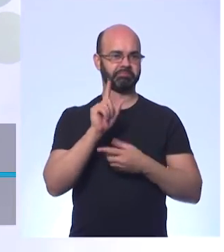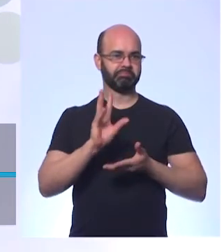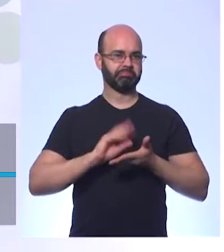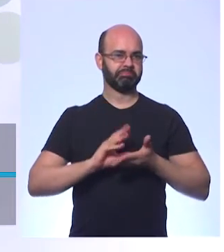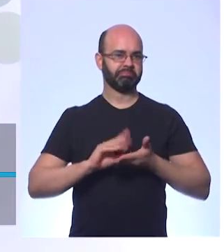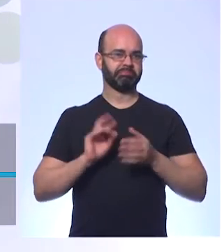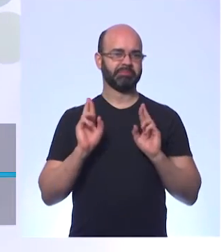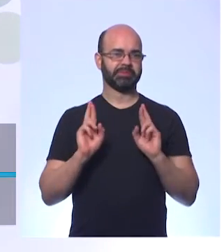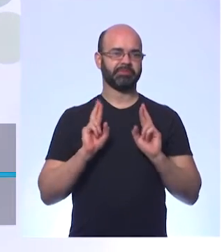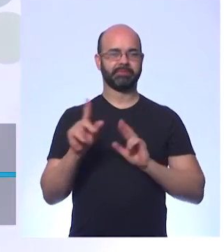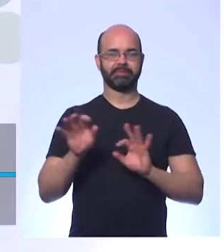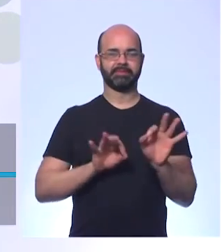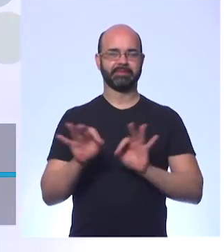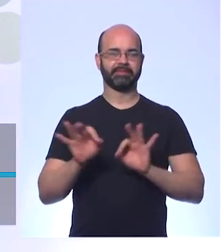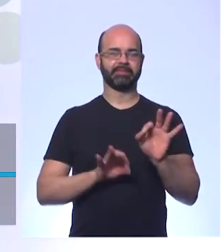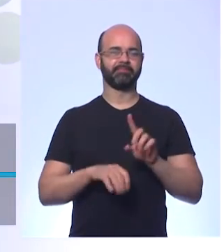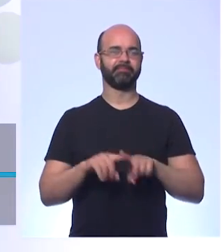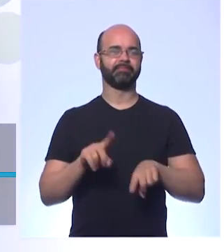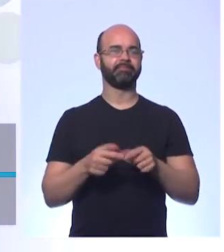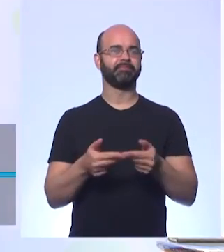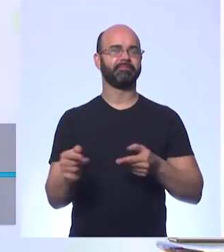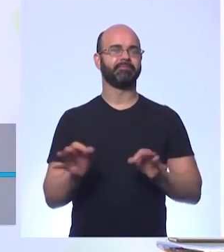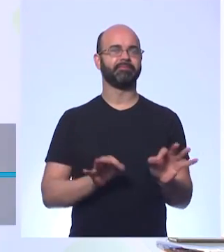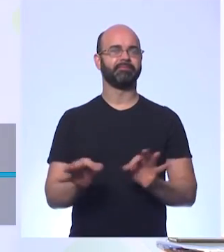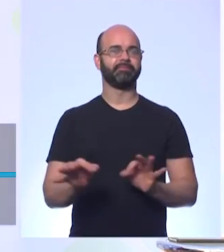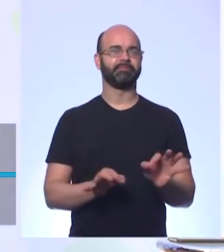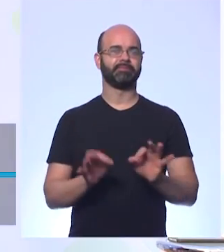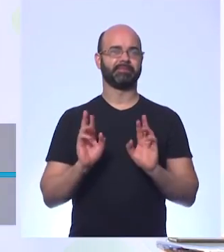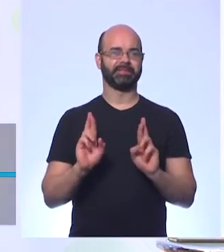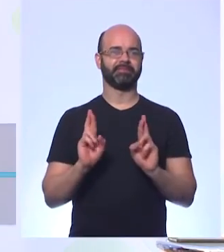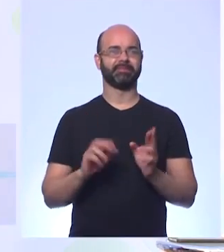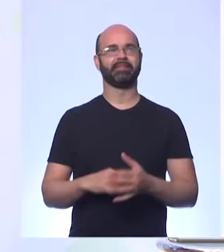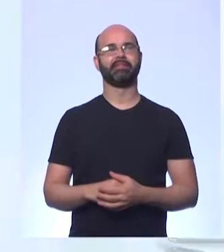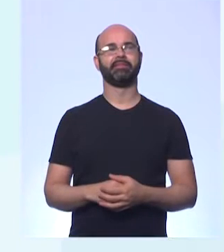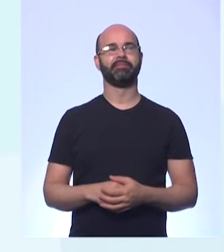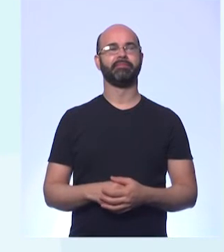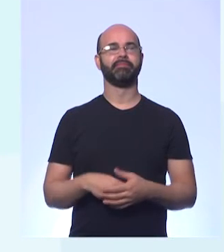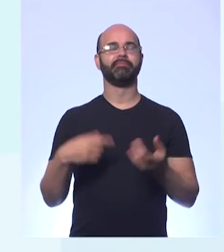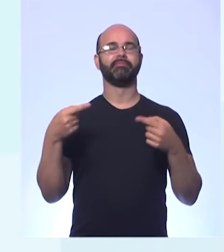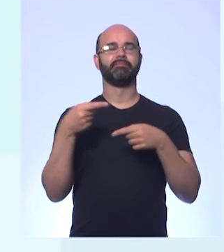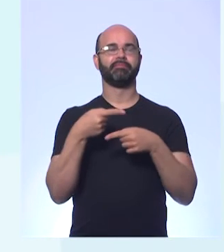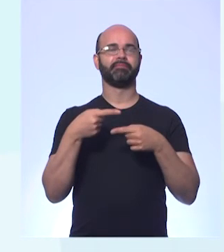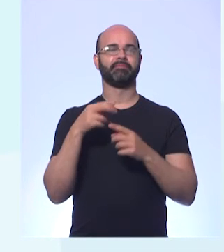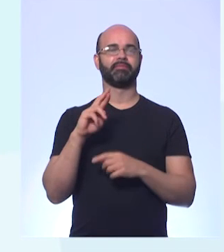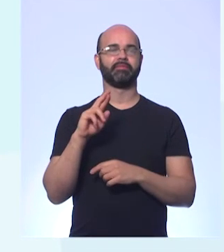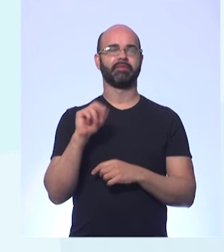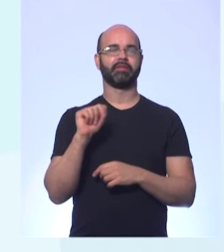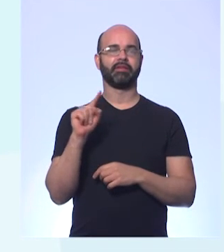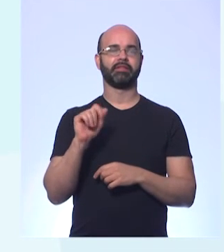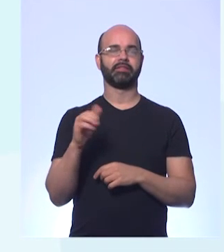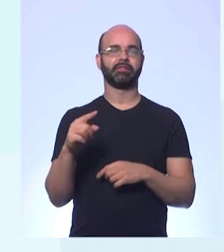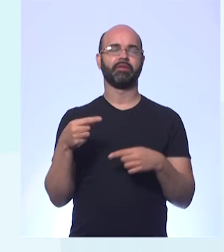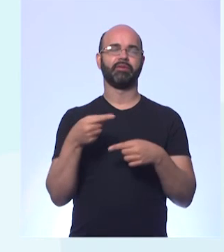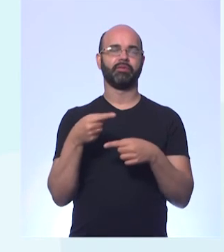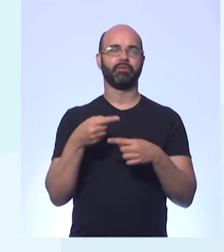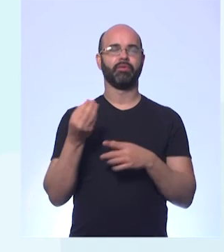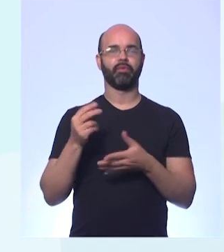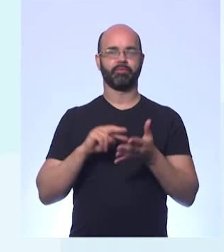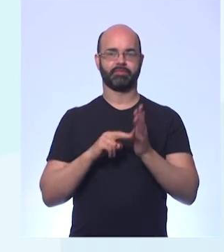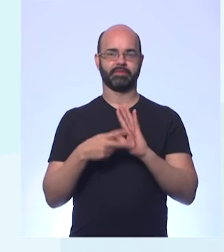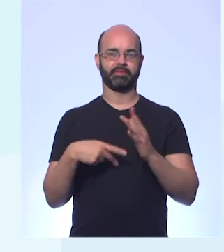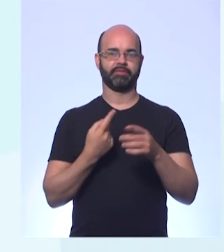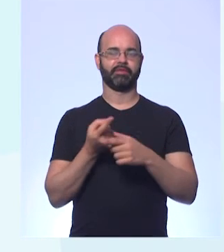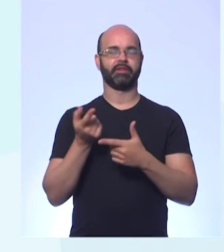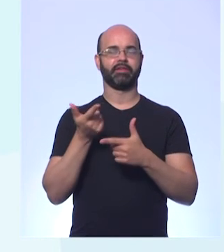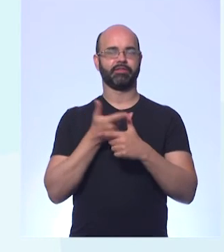aí, organizarem seus materiais. Então, ficou assim, ó, a razão entre. O que é a razão? A razão é a divisão, né? E aqui no